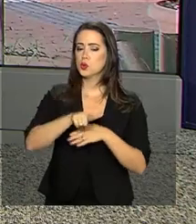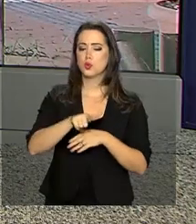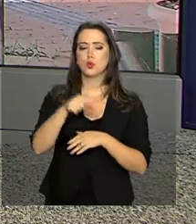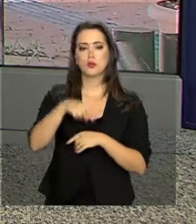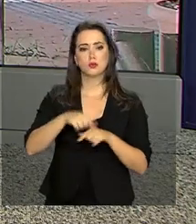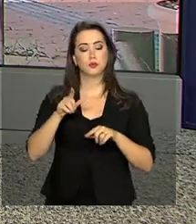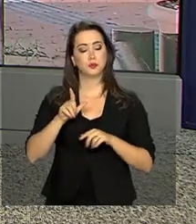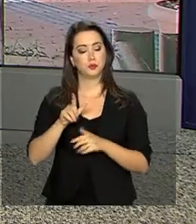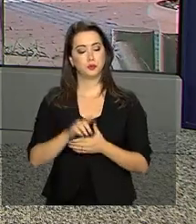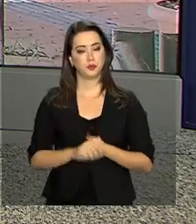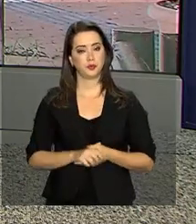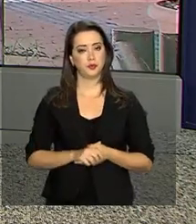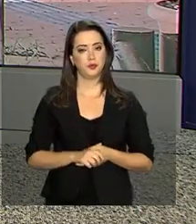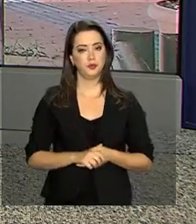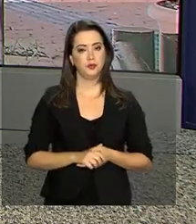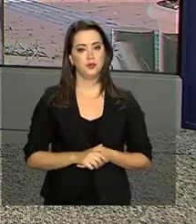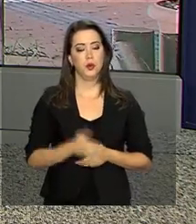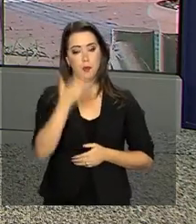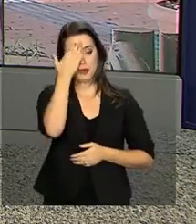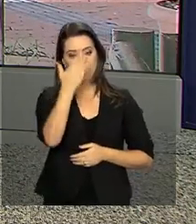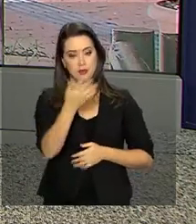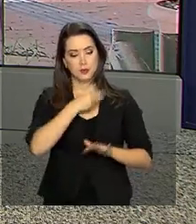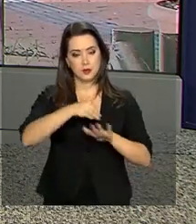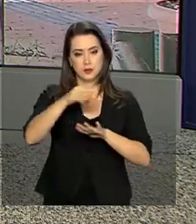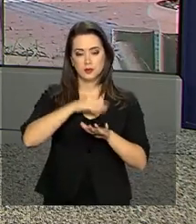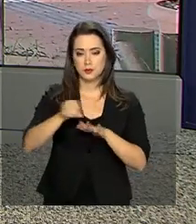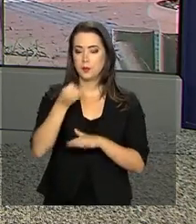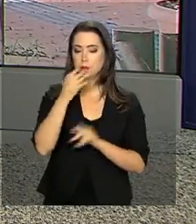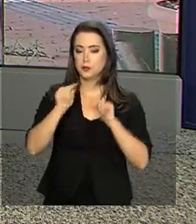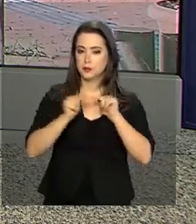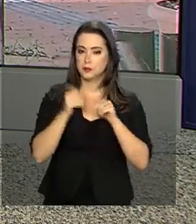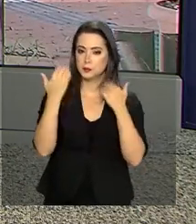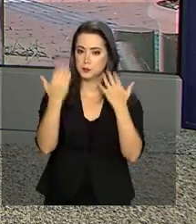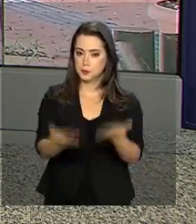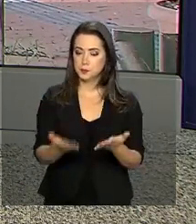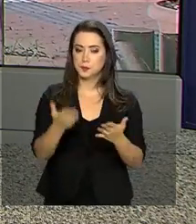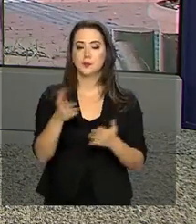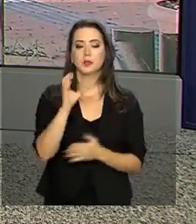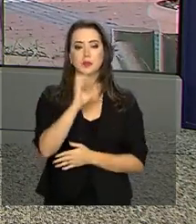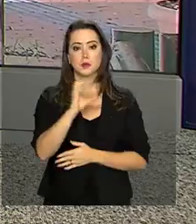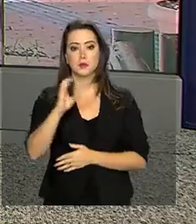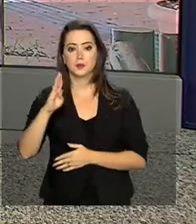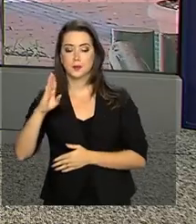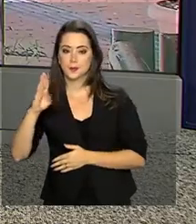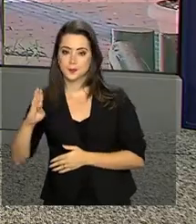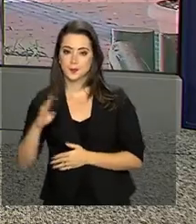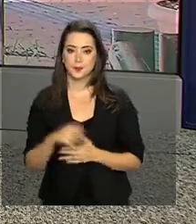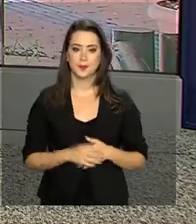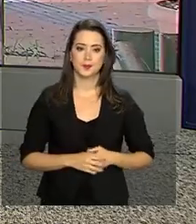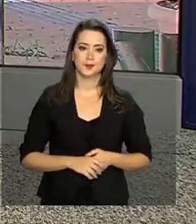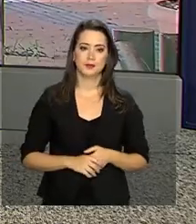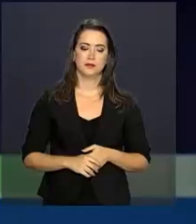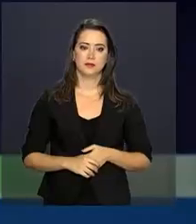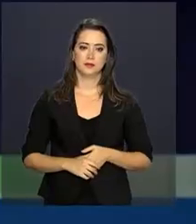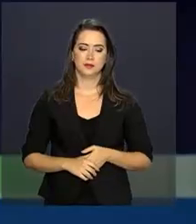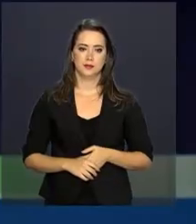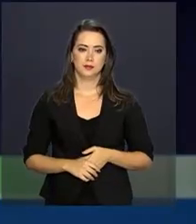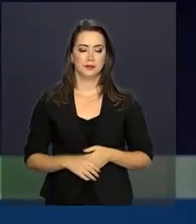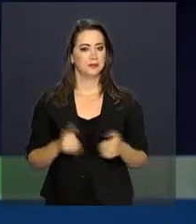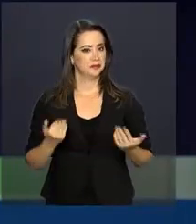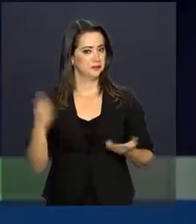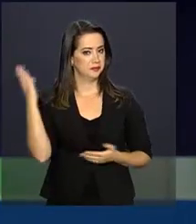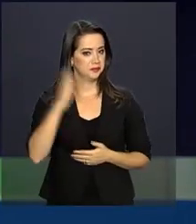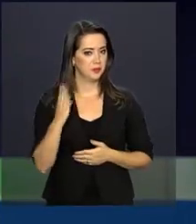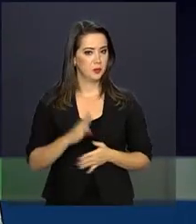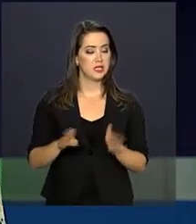outras informações. Obrigada, Daniele, pelas informações. Um bom trabalho para você aí no Centro Cultural Banco do Brasil. E